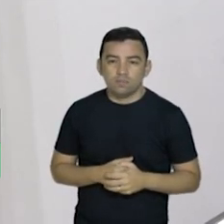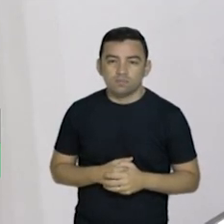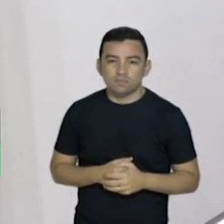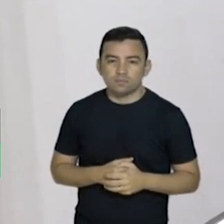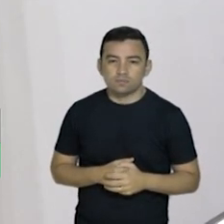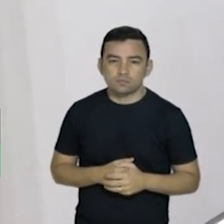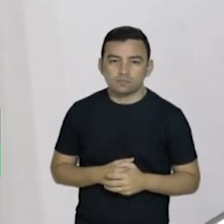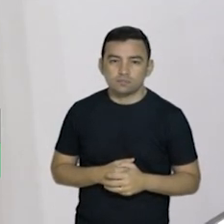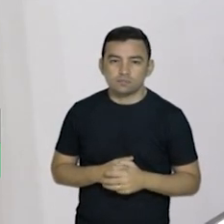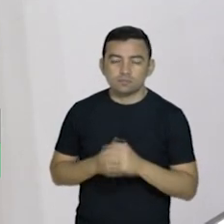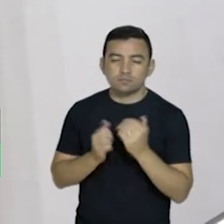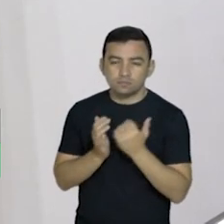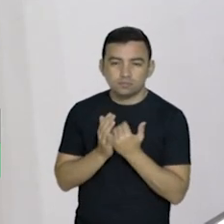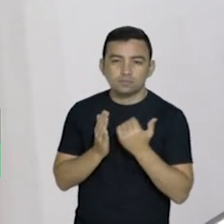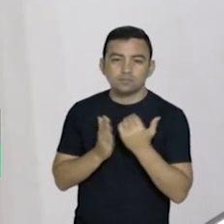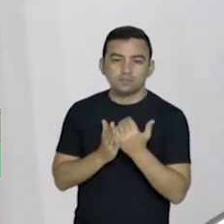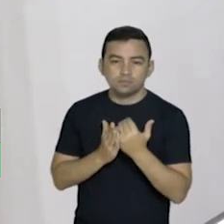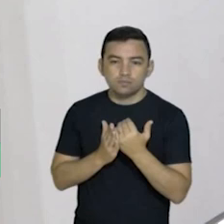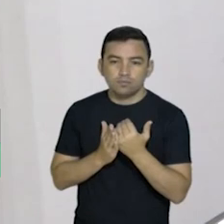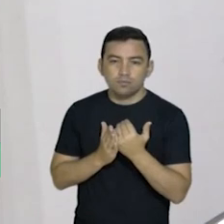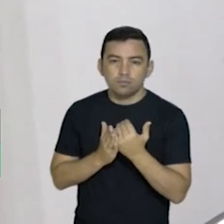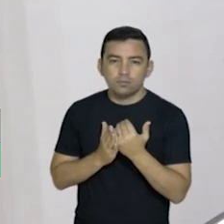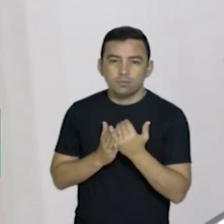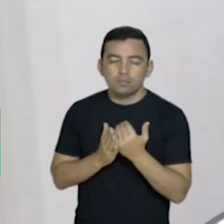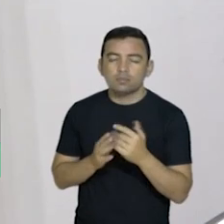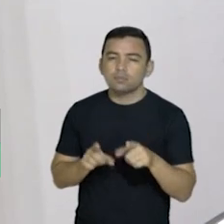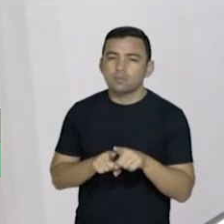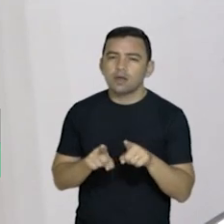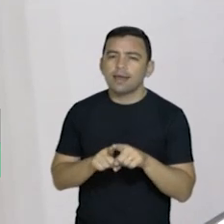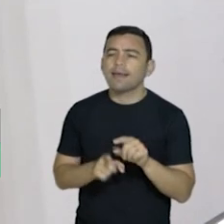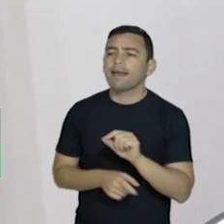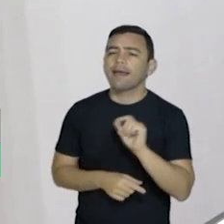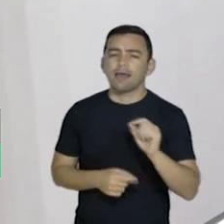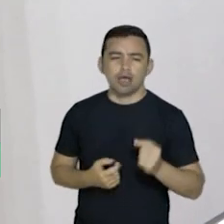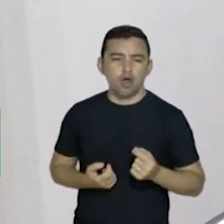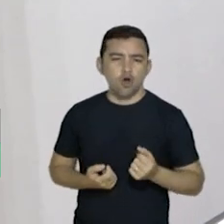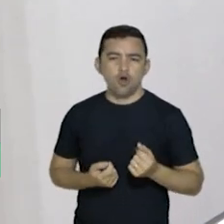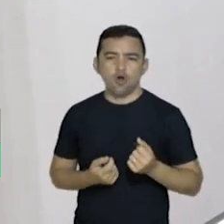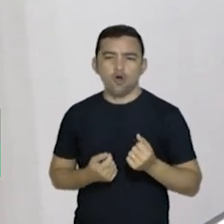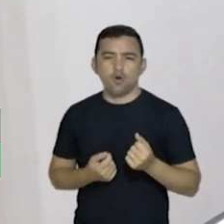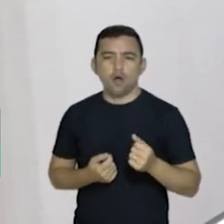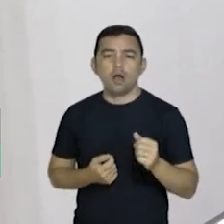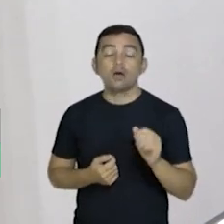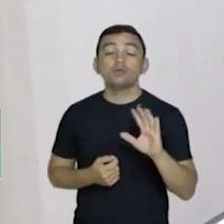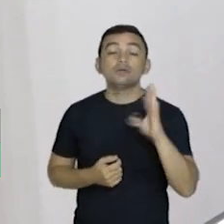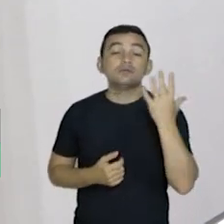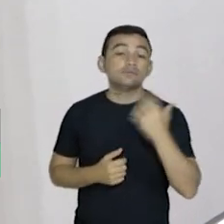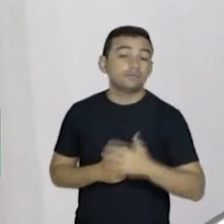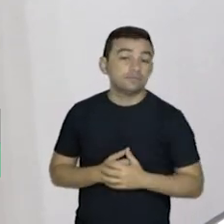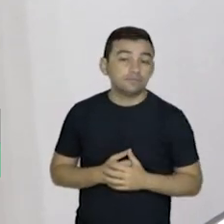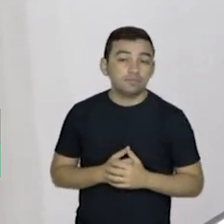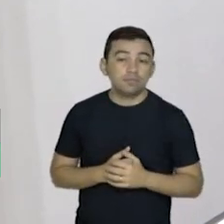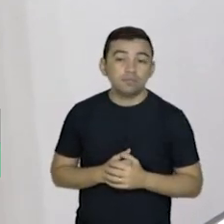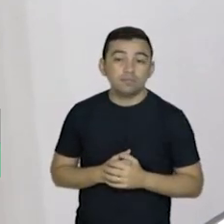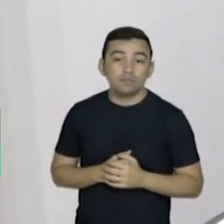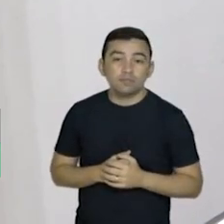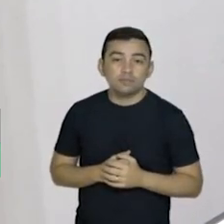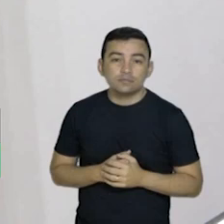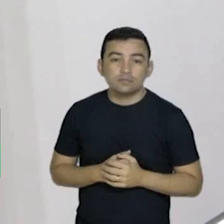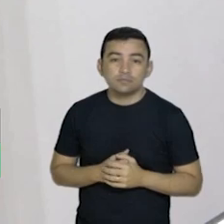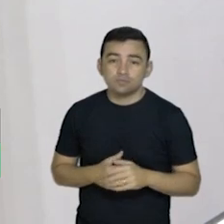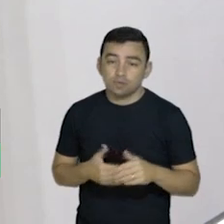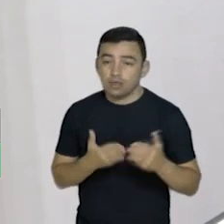Quem mais está enriquecendo com essa conduta é isso que a gente quer investigar o cidadão